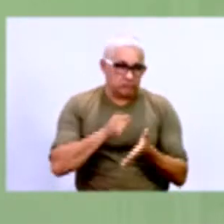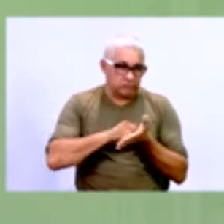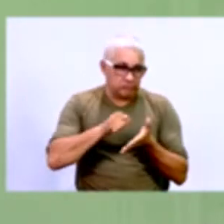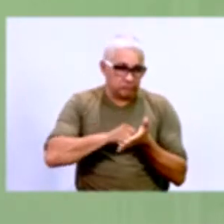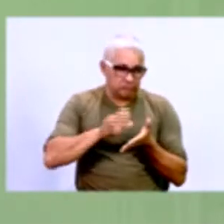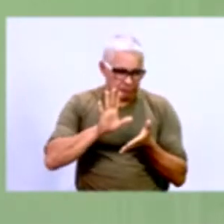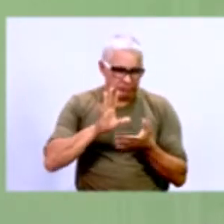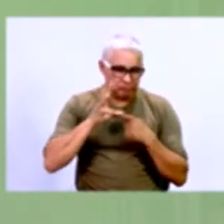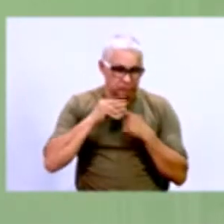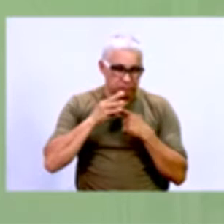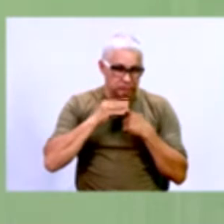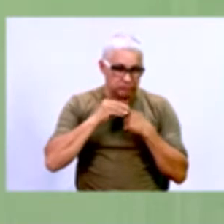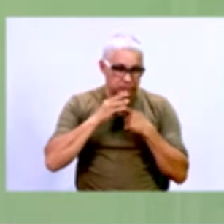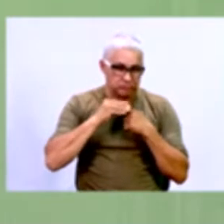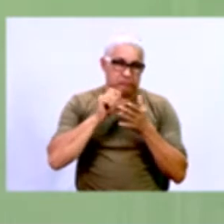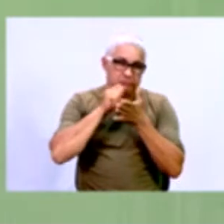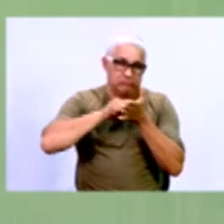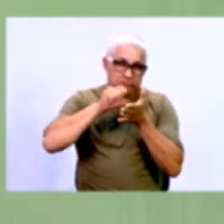aqui.